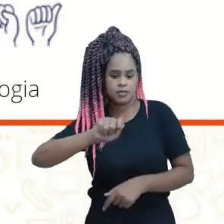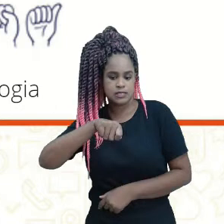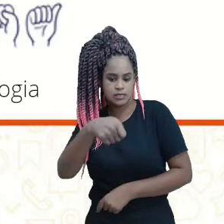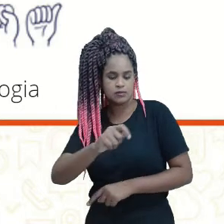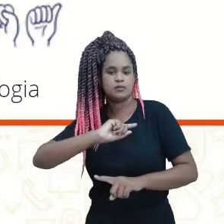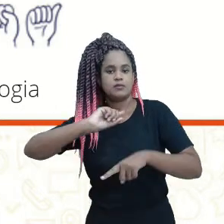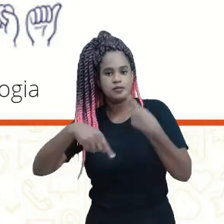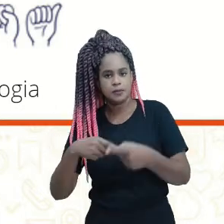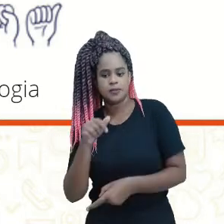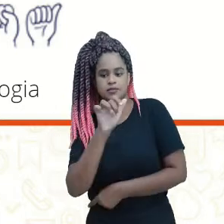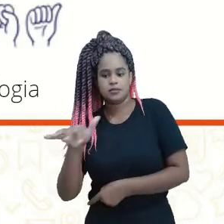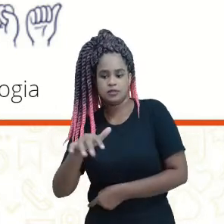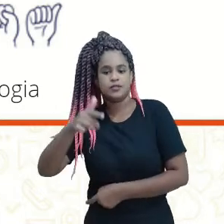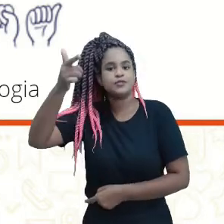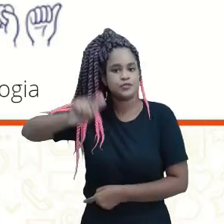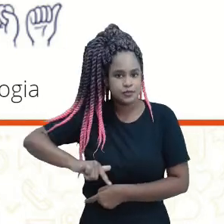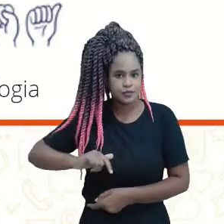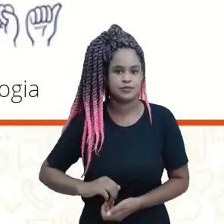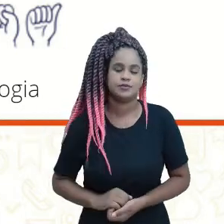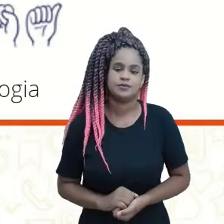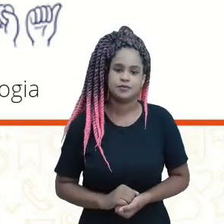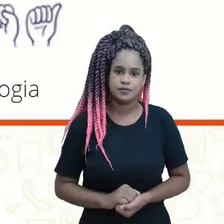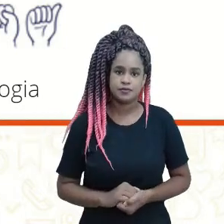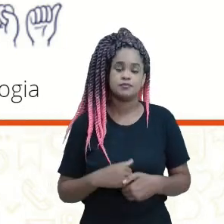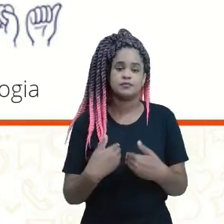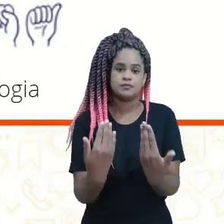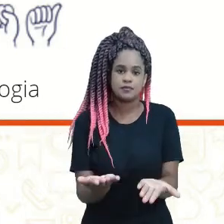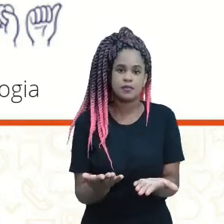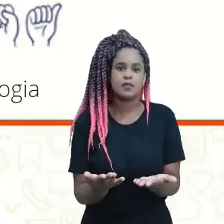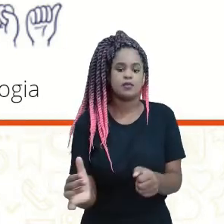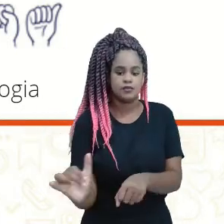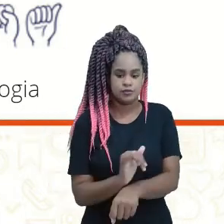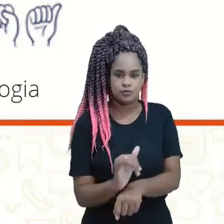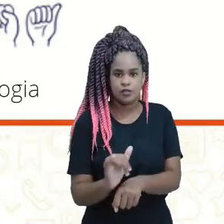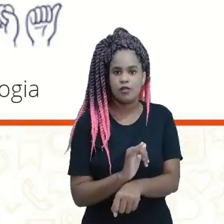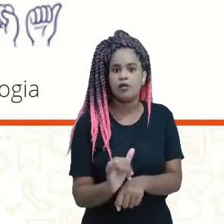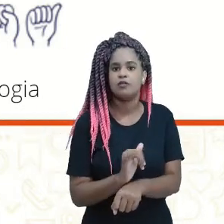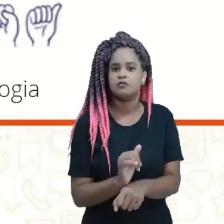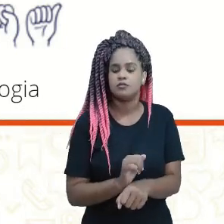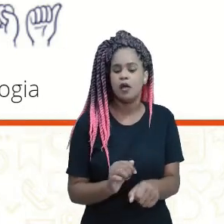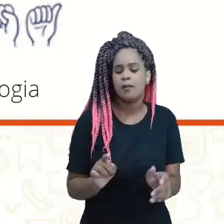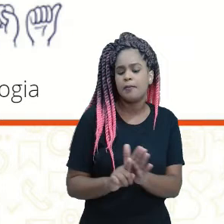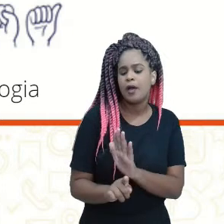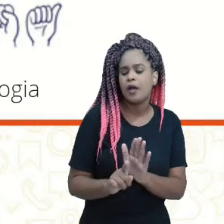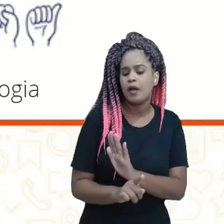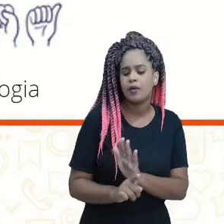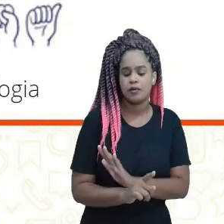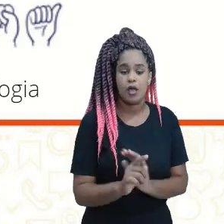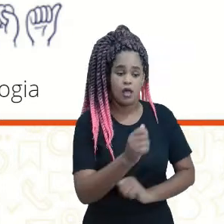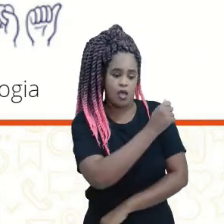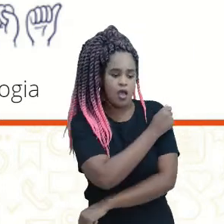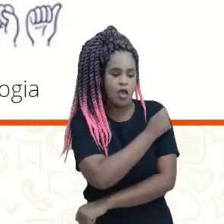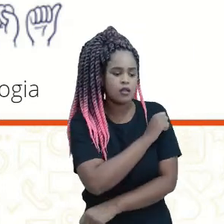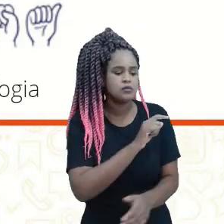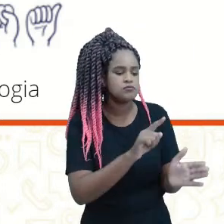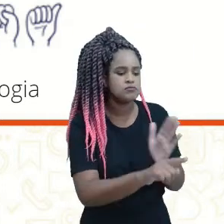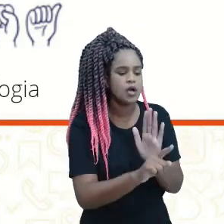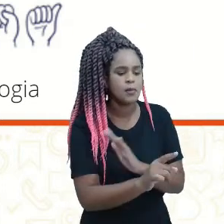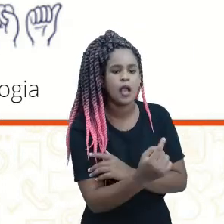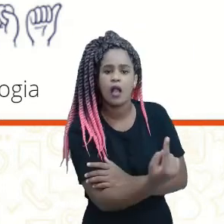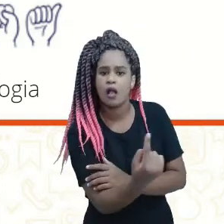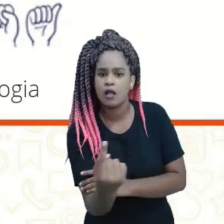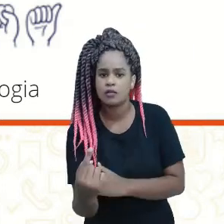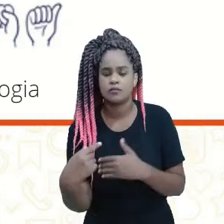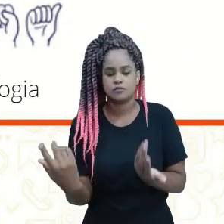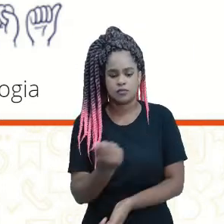sinal e novamente a datilologia. Então, com essas estratégias, perguntando de aluno por aluno, não é? Esse